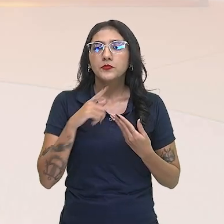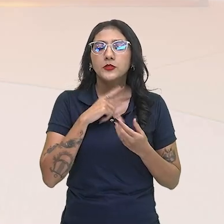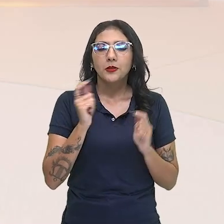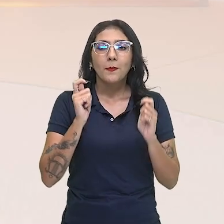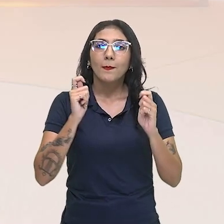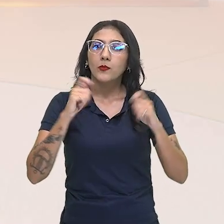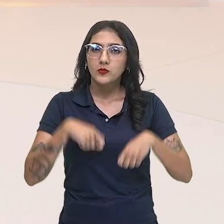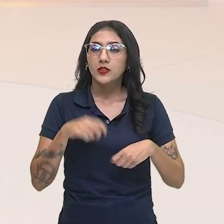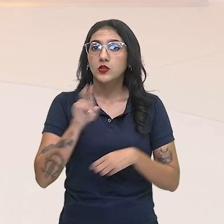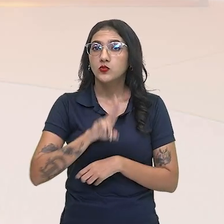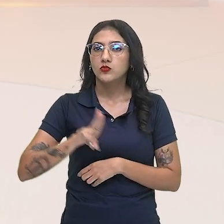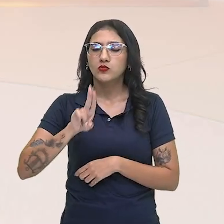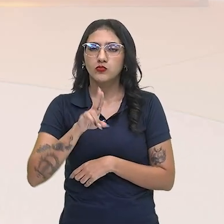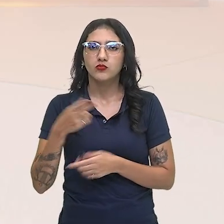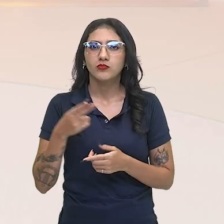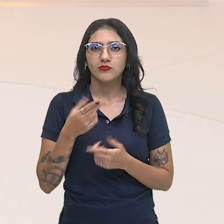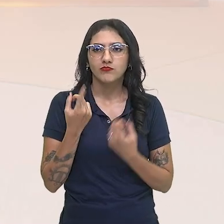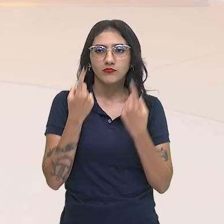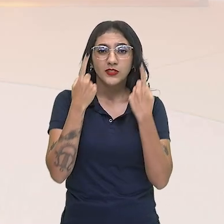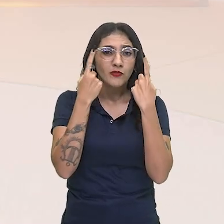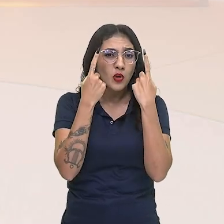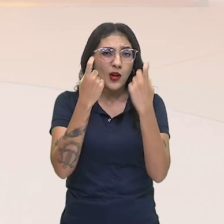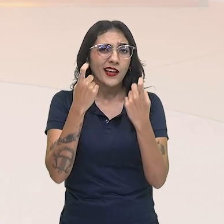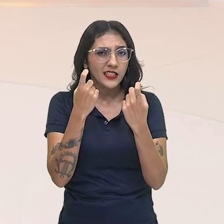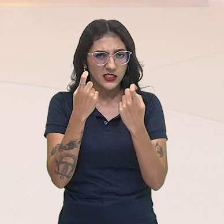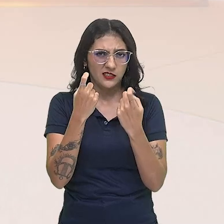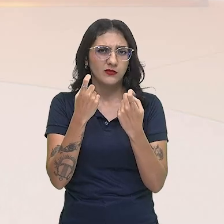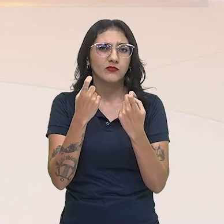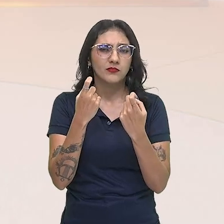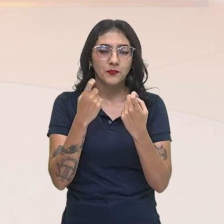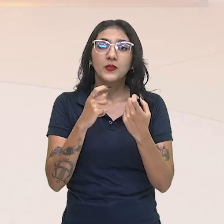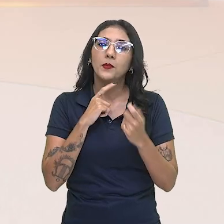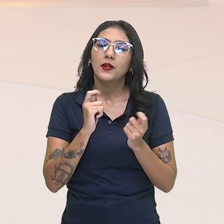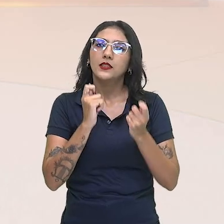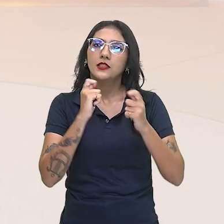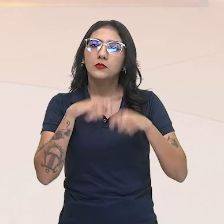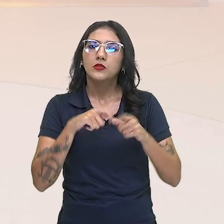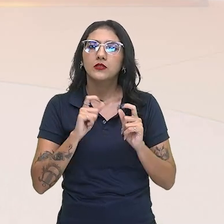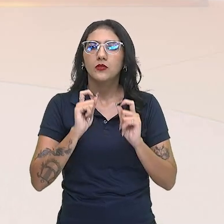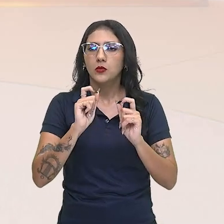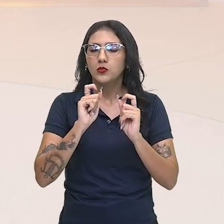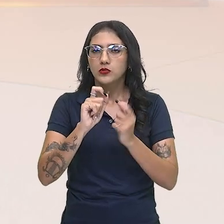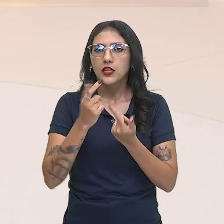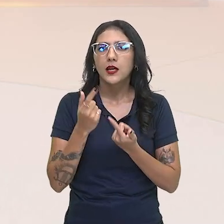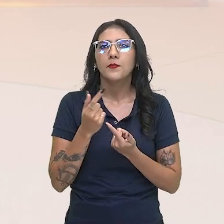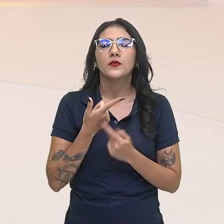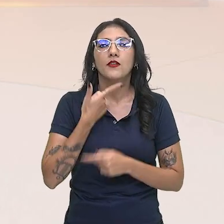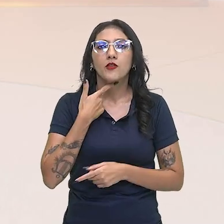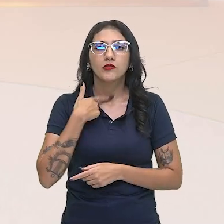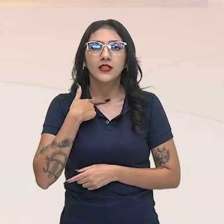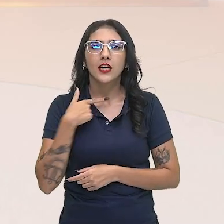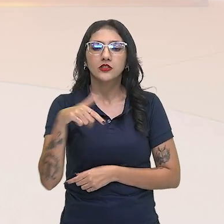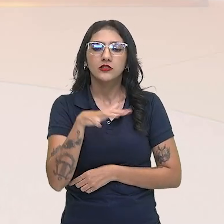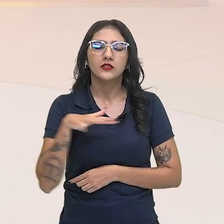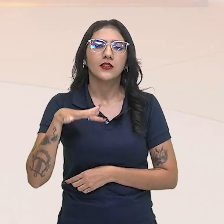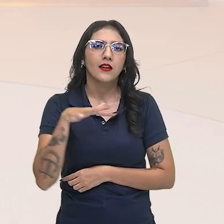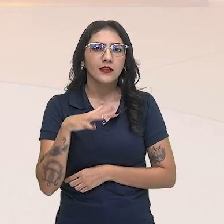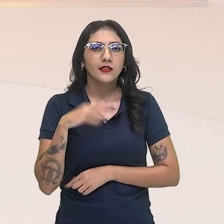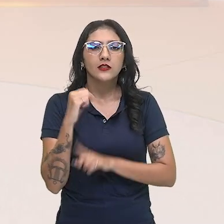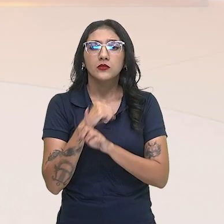do uso da força como último recurso para a imposição da vontade sobre a